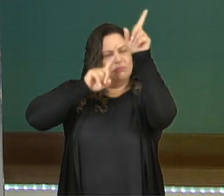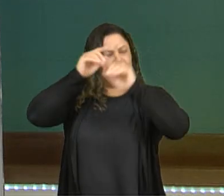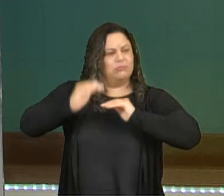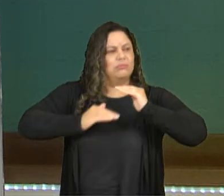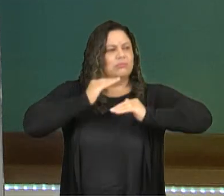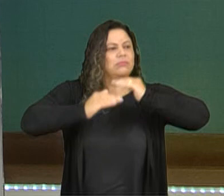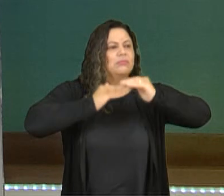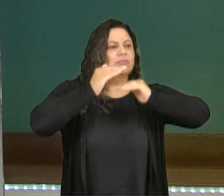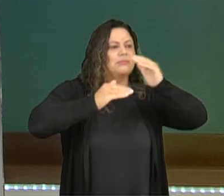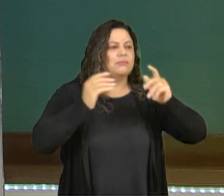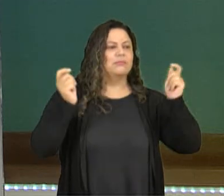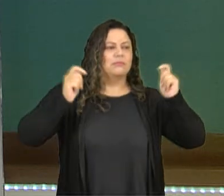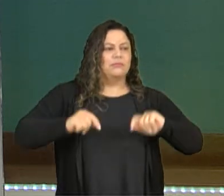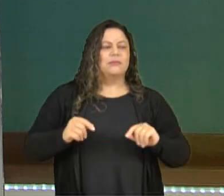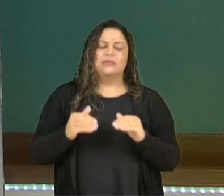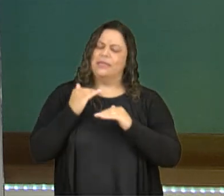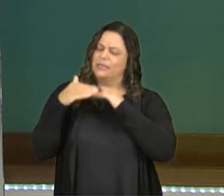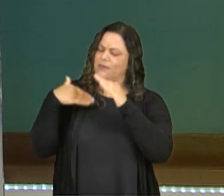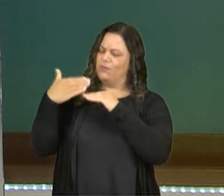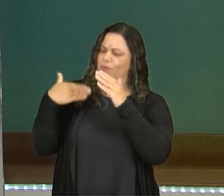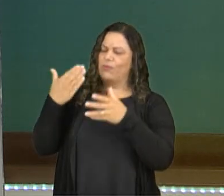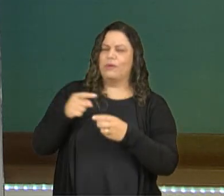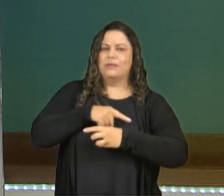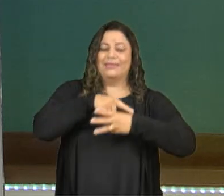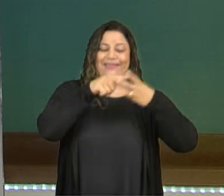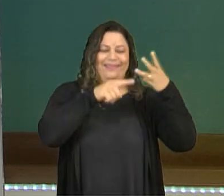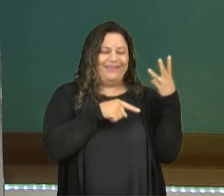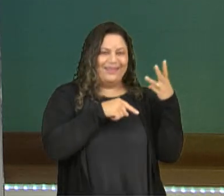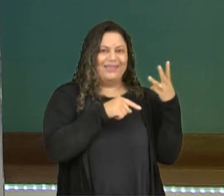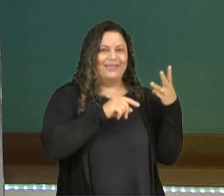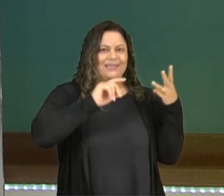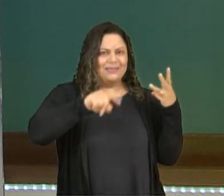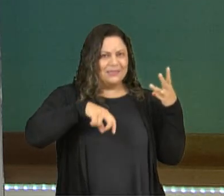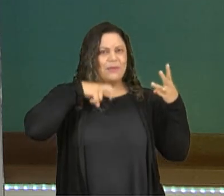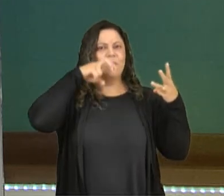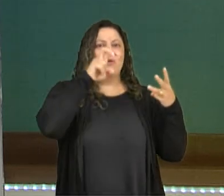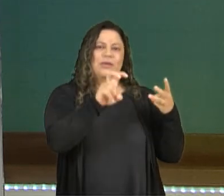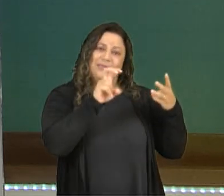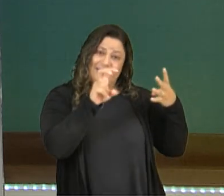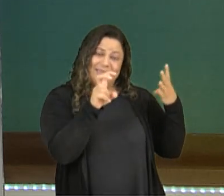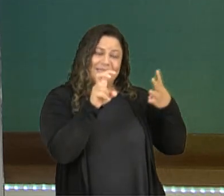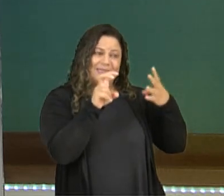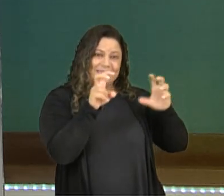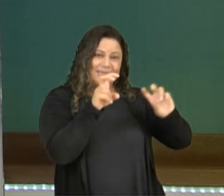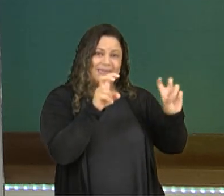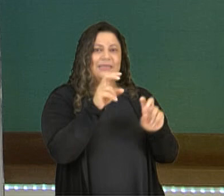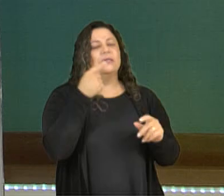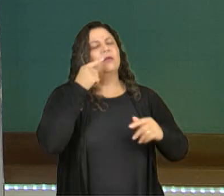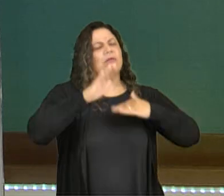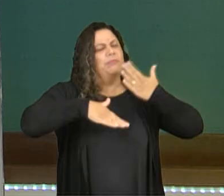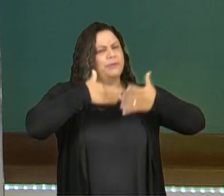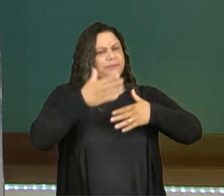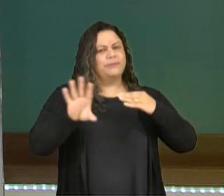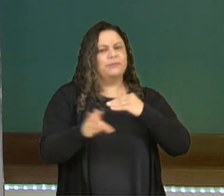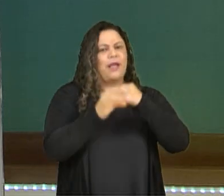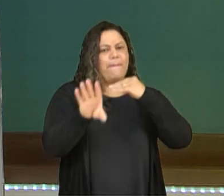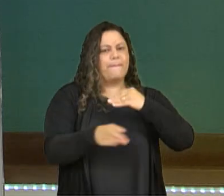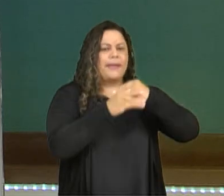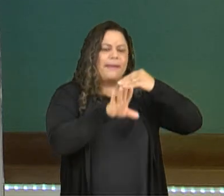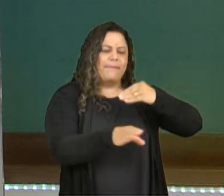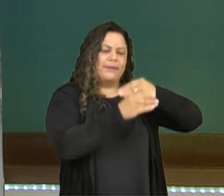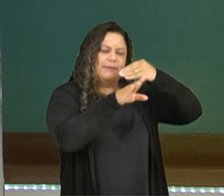E logo este bloco de 3 passou a ser um bloco de 5, depois passou a ser um bloco de 9